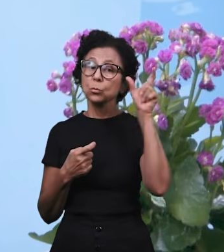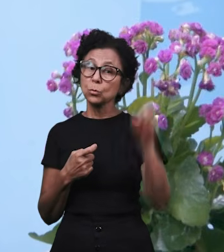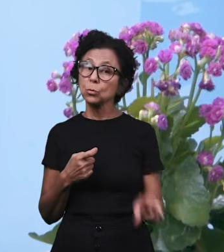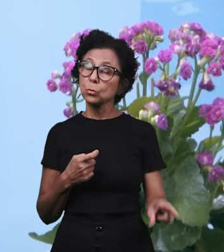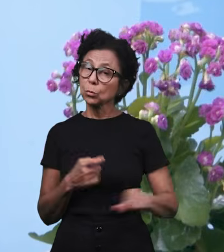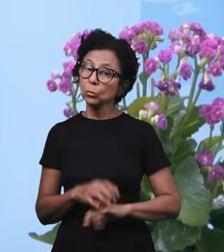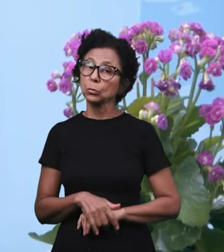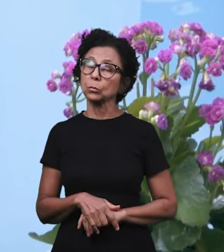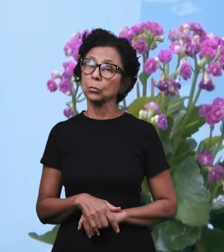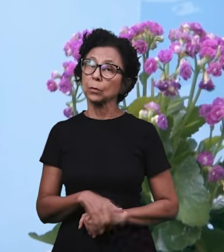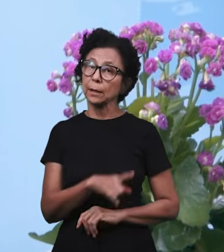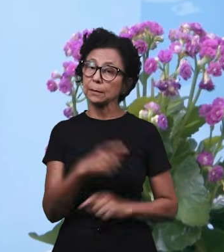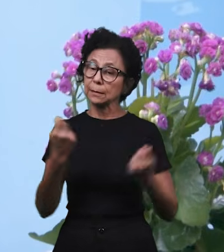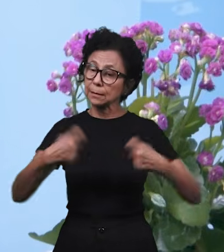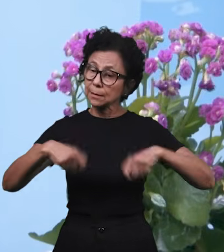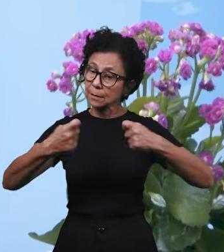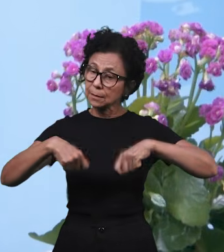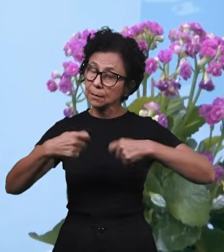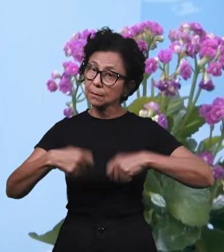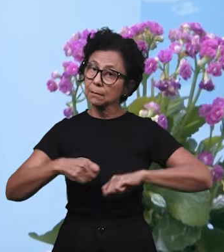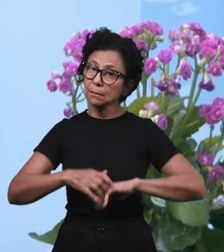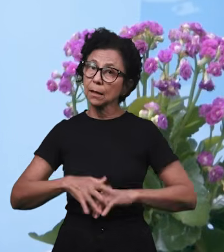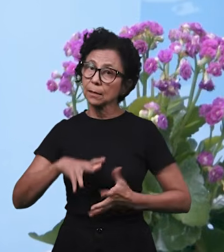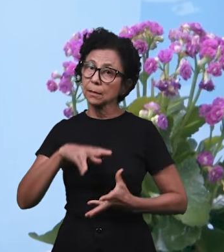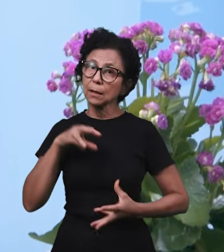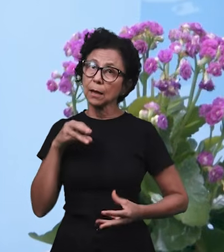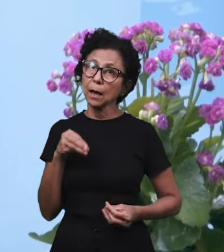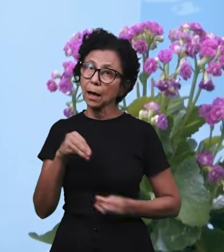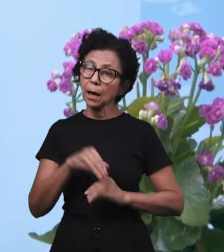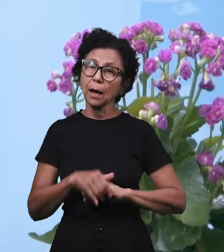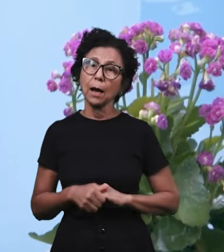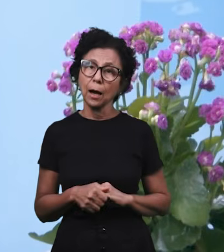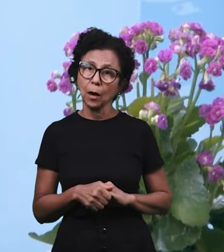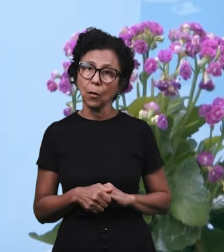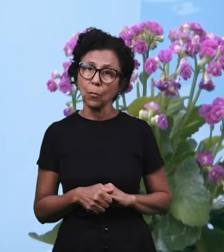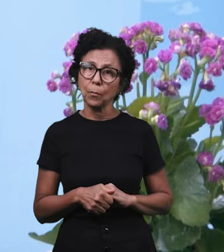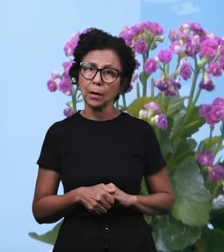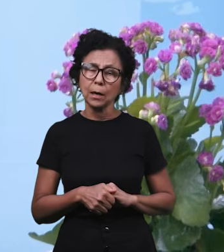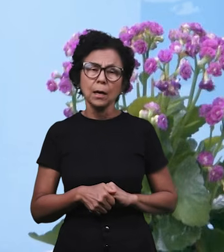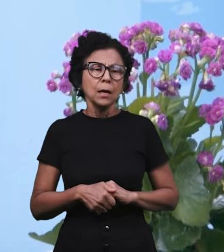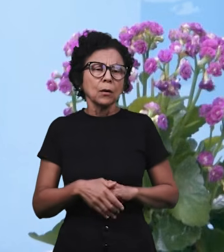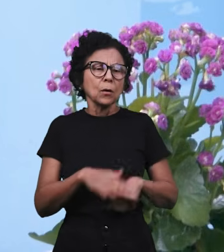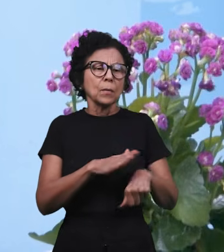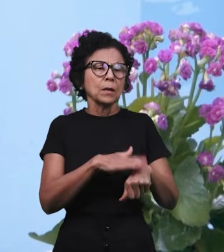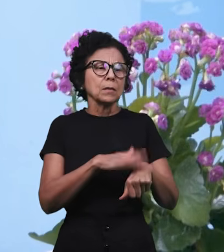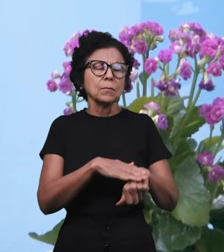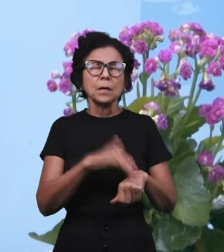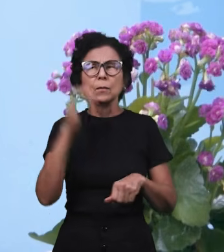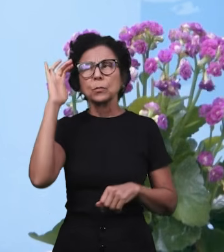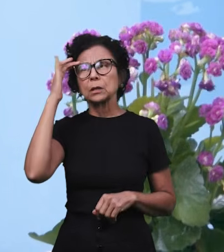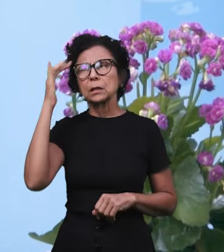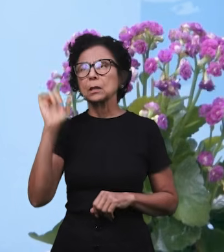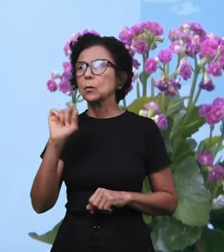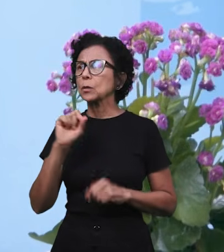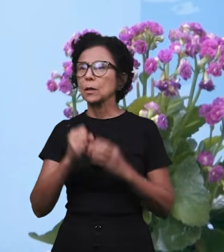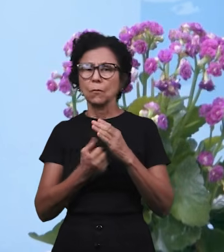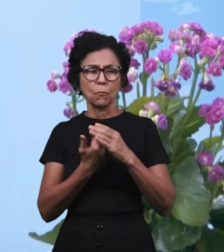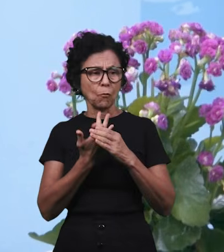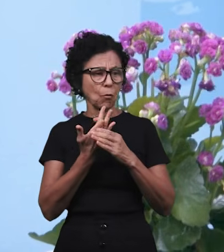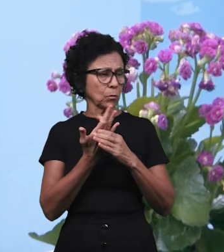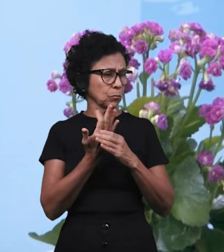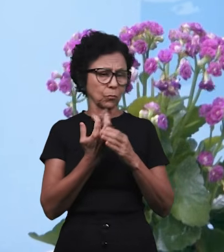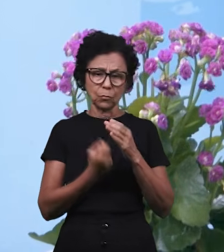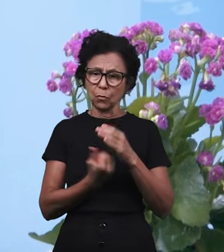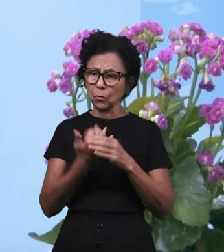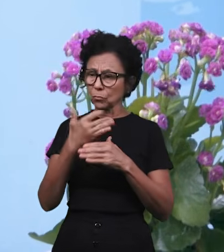vida entrou necessitada. Não tem tempo do surdo fazer o entendimento dele, o que é essa fonte aberta, meu Deus, o que é